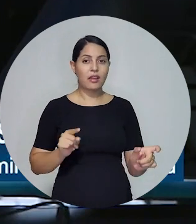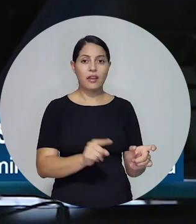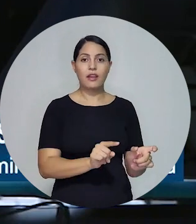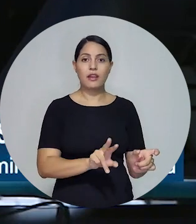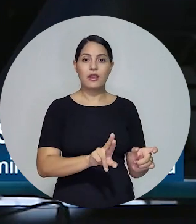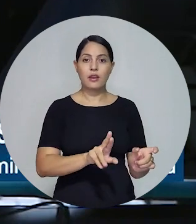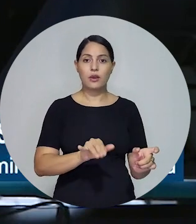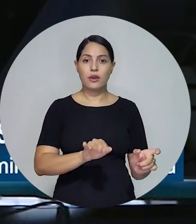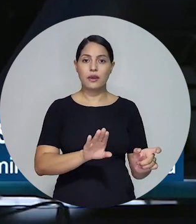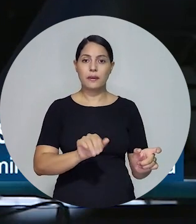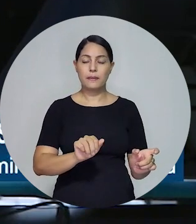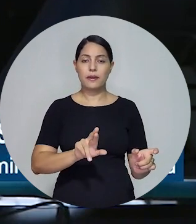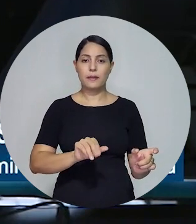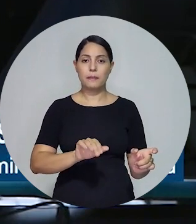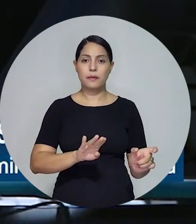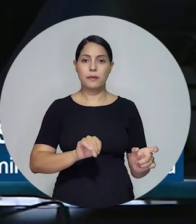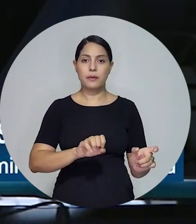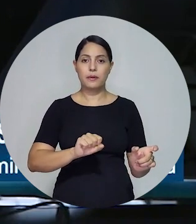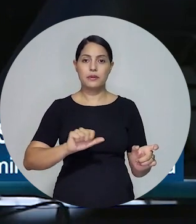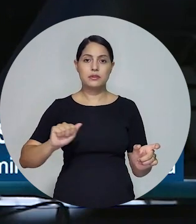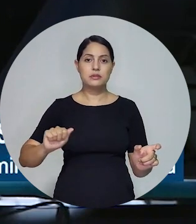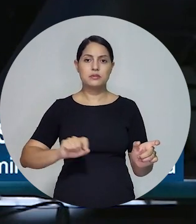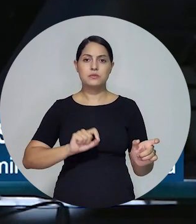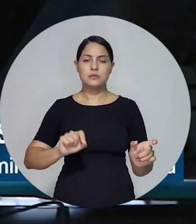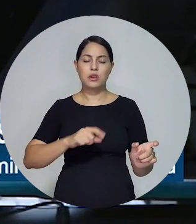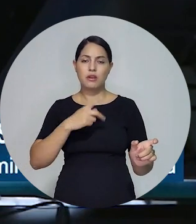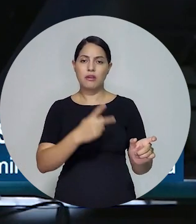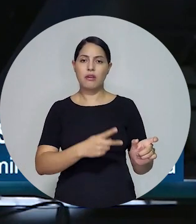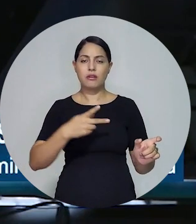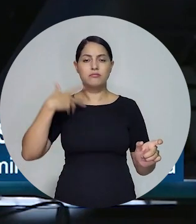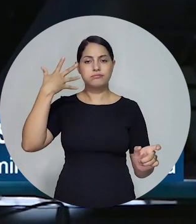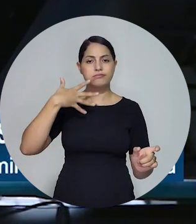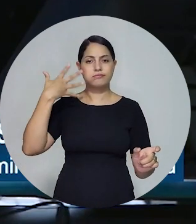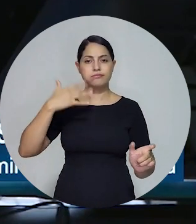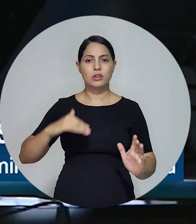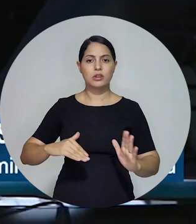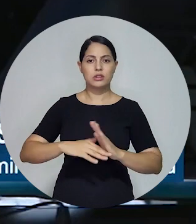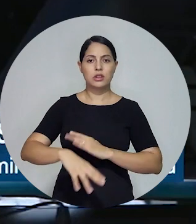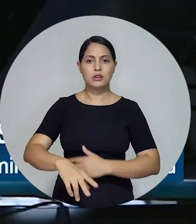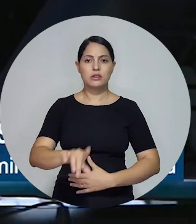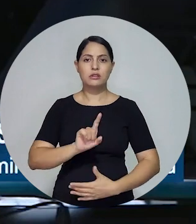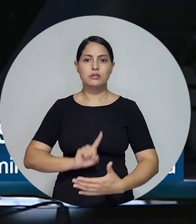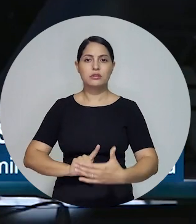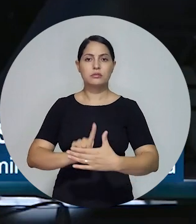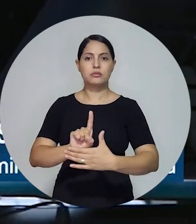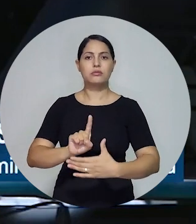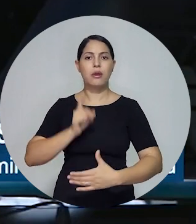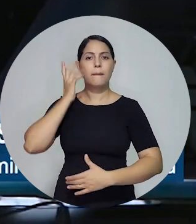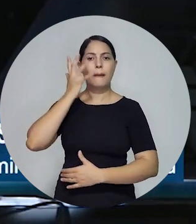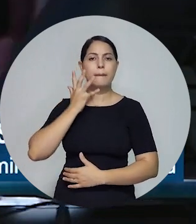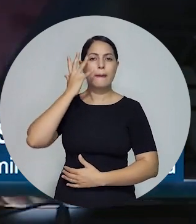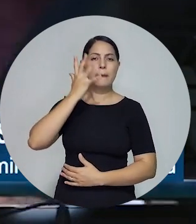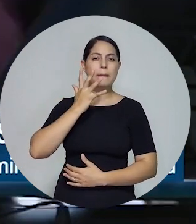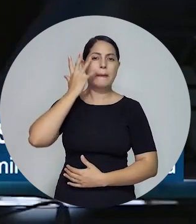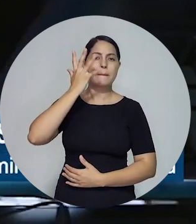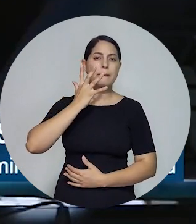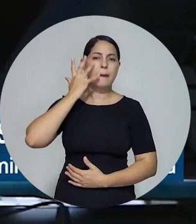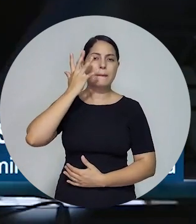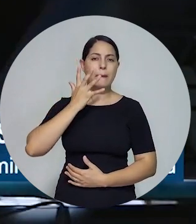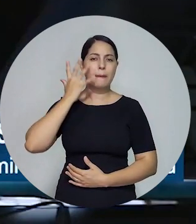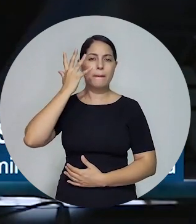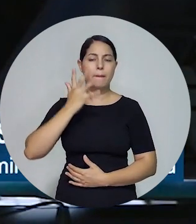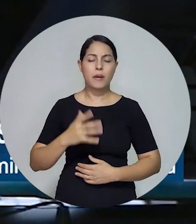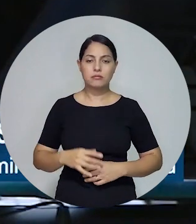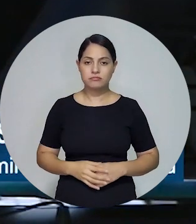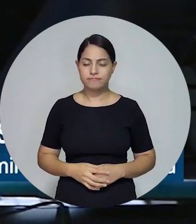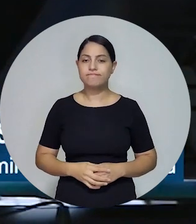marcante, Rui Barbosa soube utilizar como poucos a tribuna do Senado Federal para advogar suas causas,